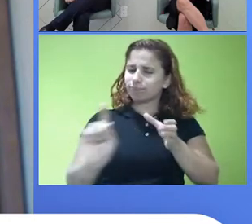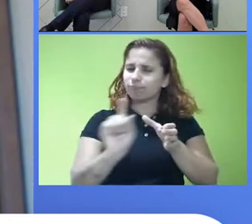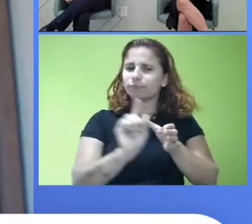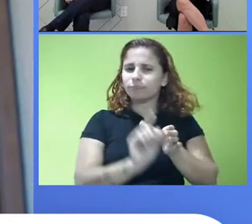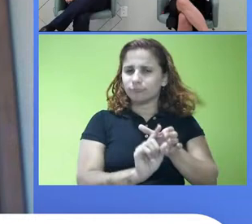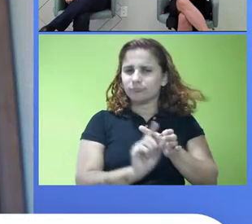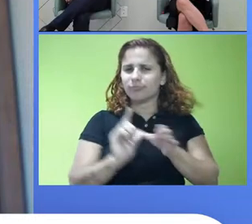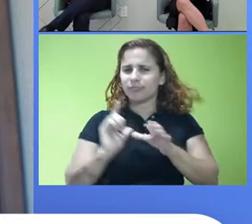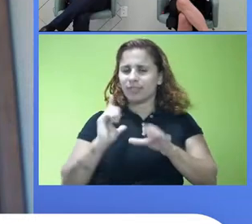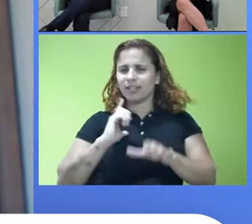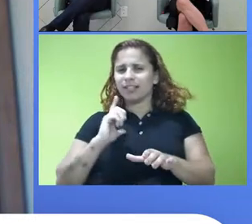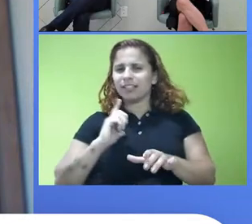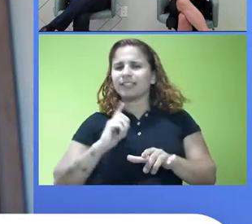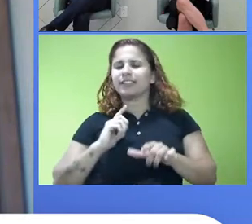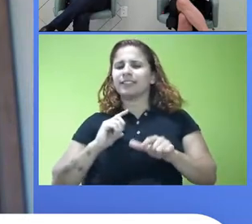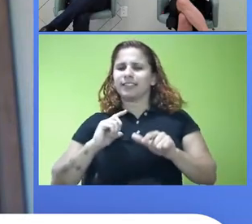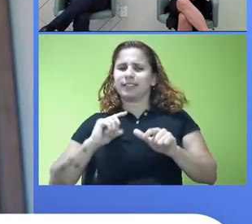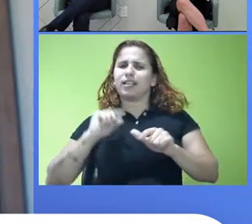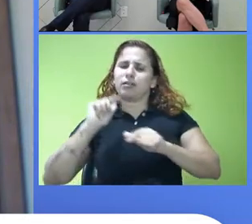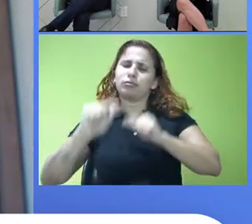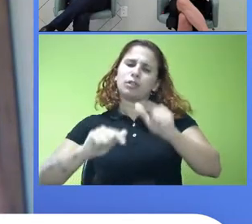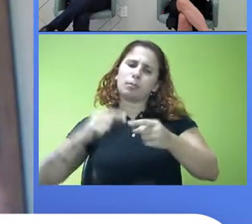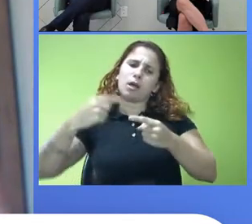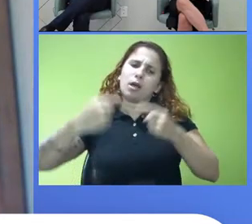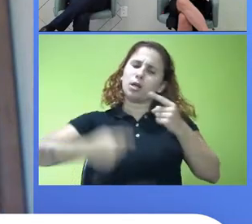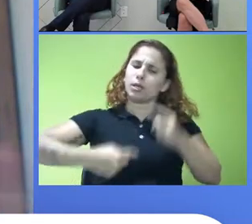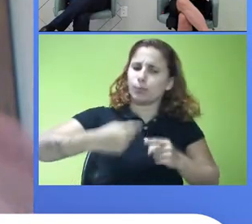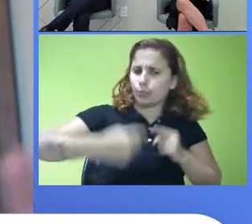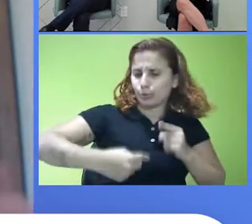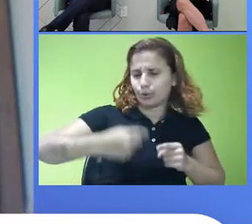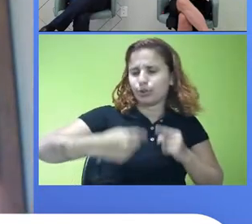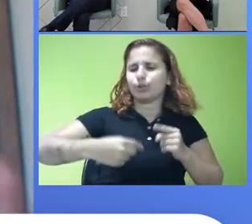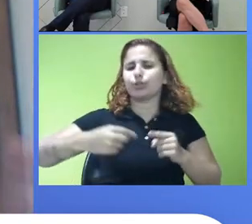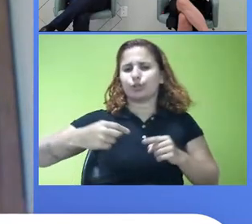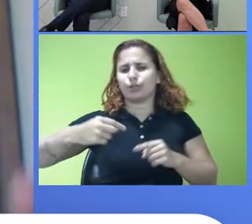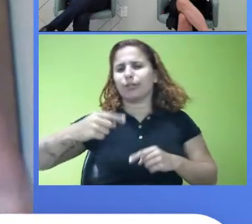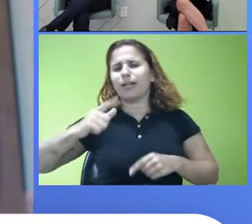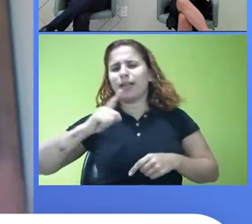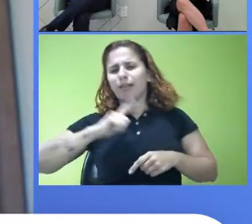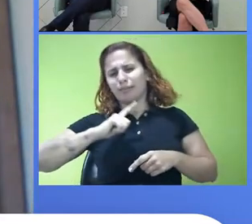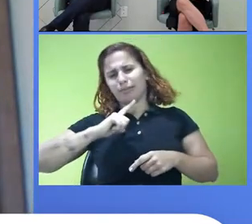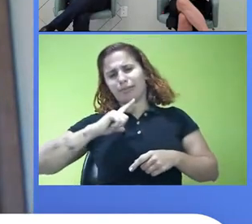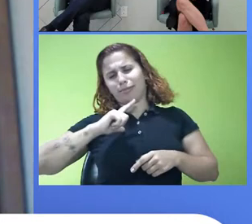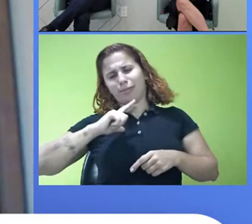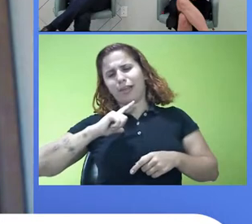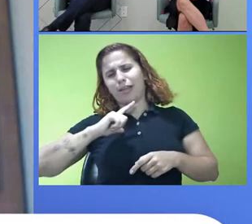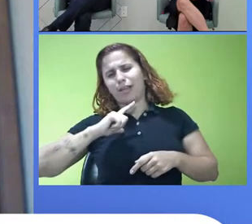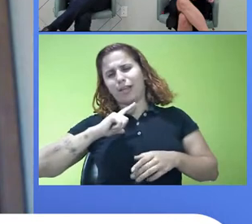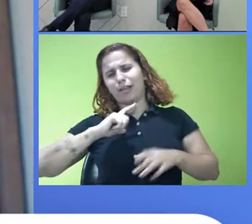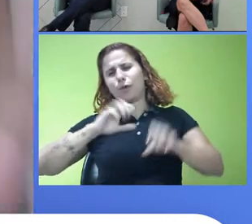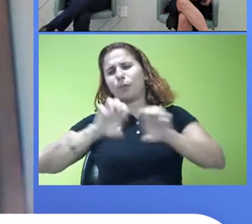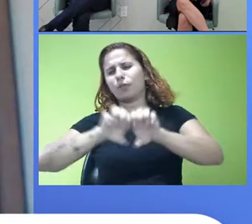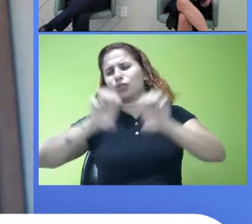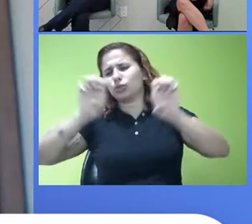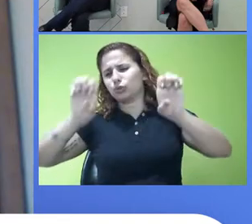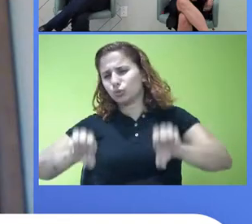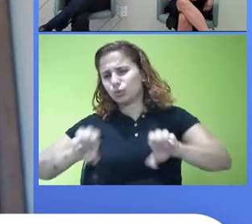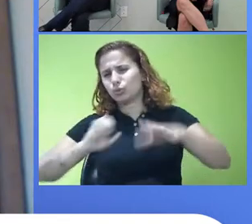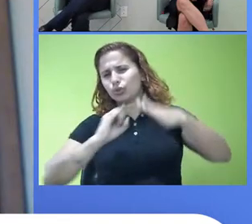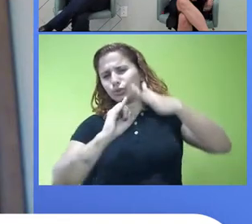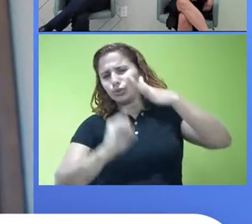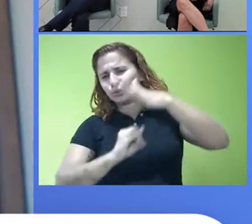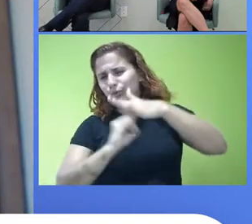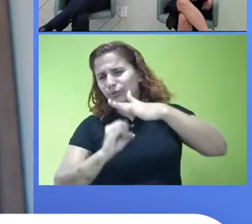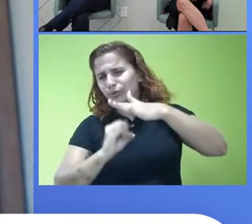social. Claro que nós temos, né, uma estrutura institucional mais ou menos organizada no Brasil de uma política de trabalho